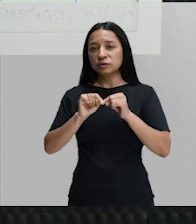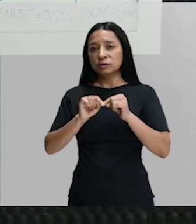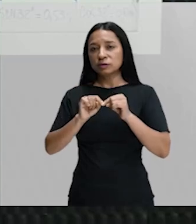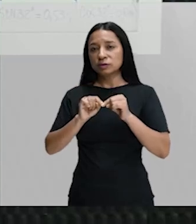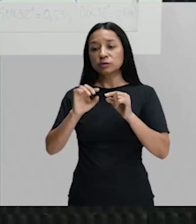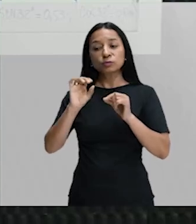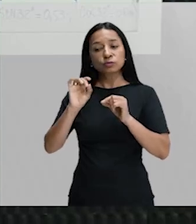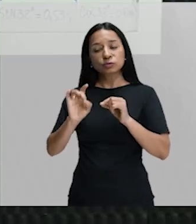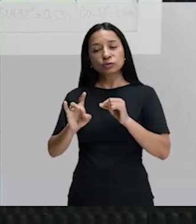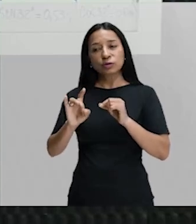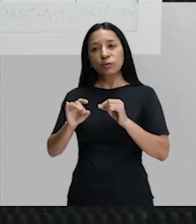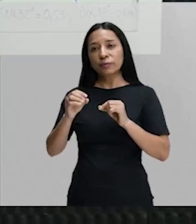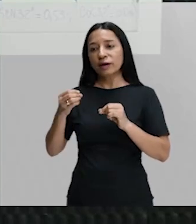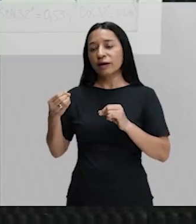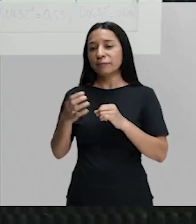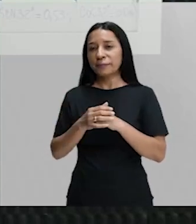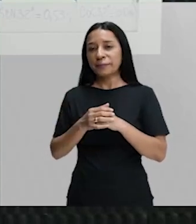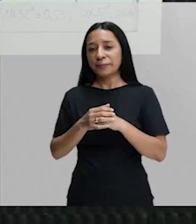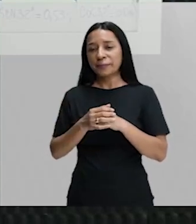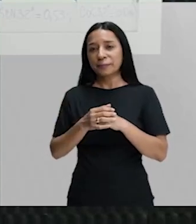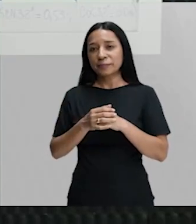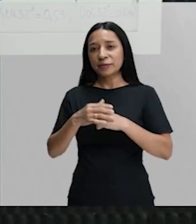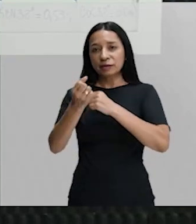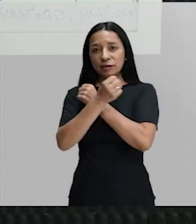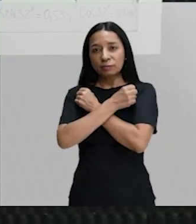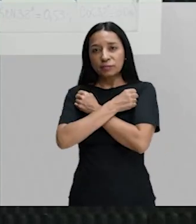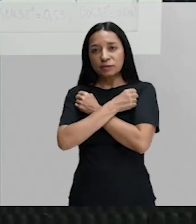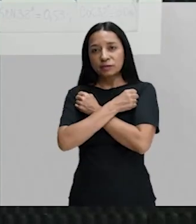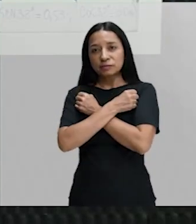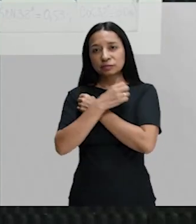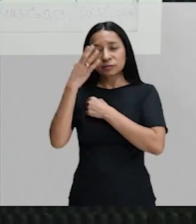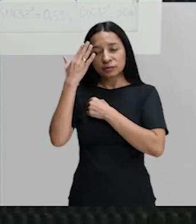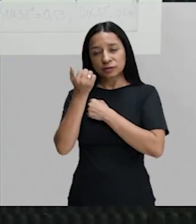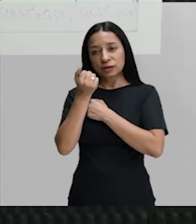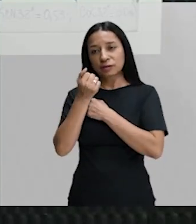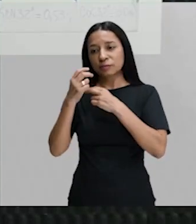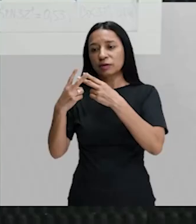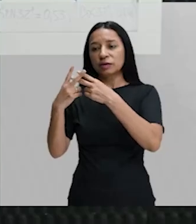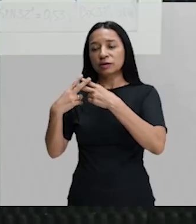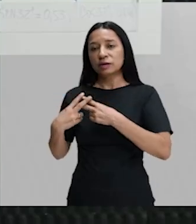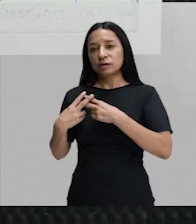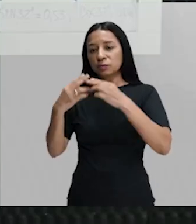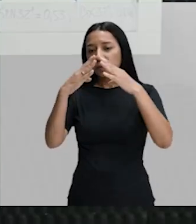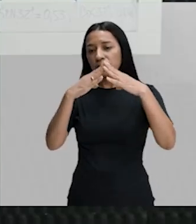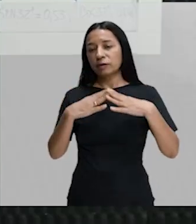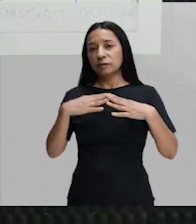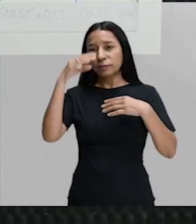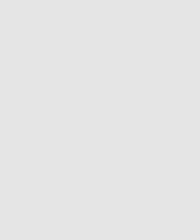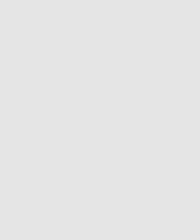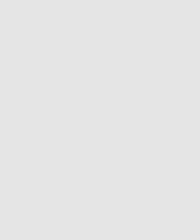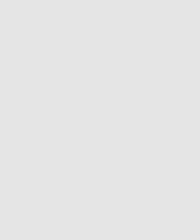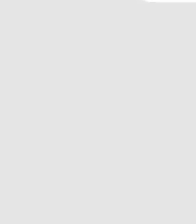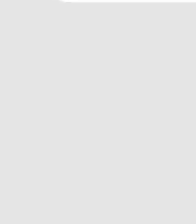para aquecer. Valeu, turminha? Um abraço a todos, já sabe, né? Hashtag fica em casa aprendendo.